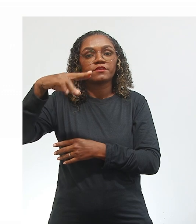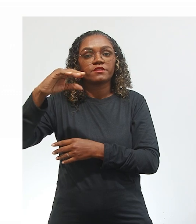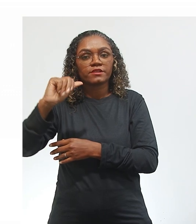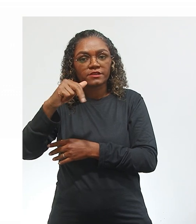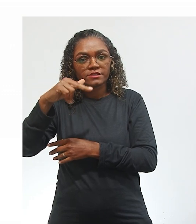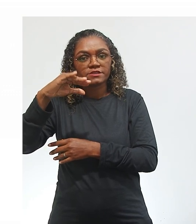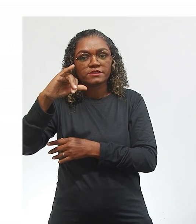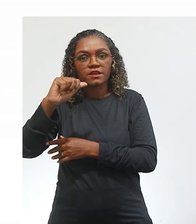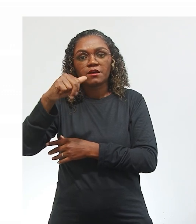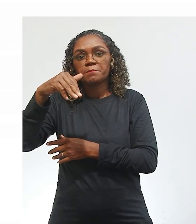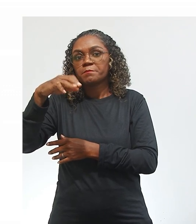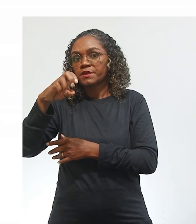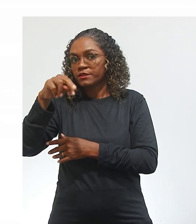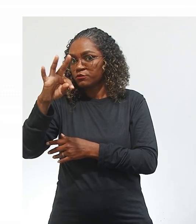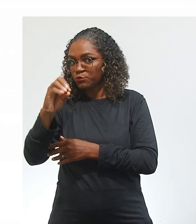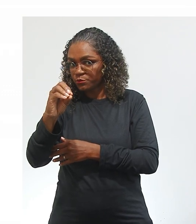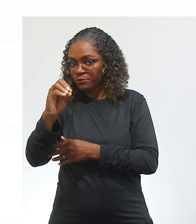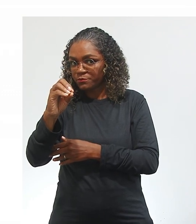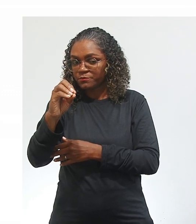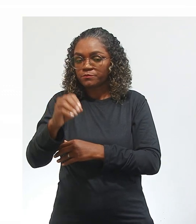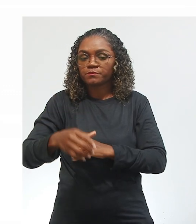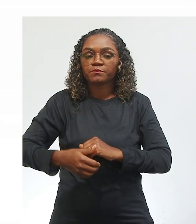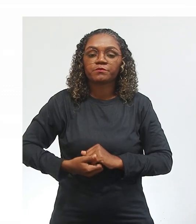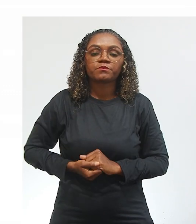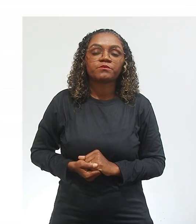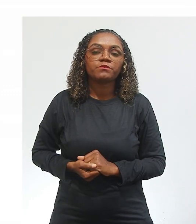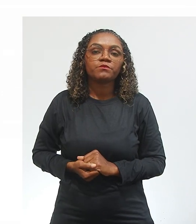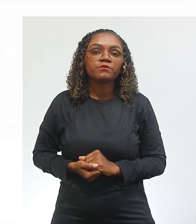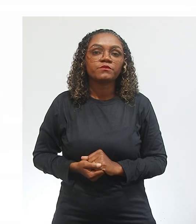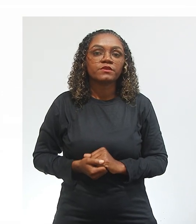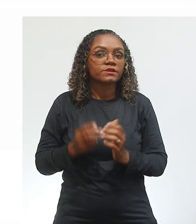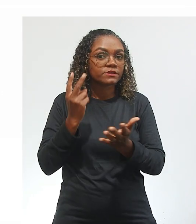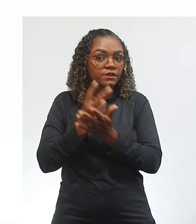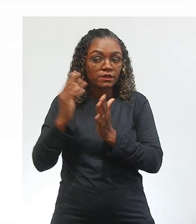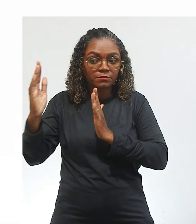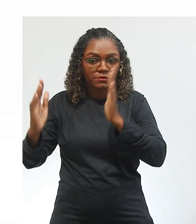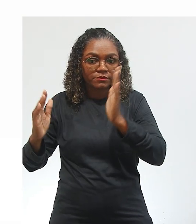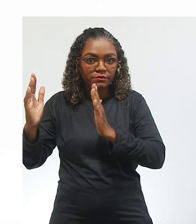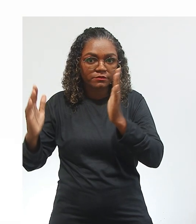veículo lá, se eu cumprir a prazo, jogaria ali financiamento, tá bom?